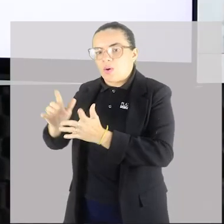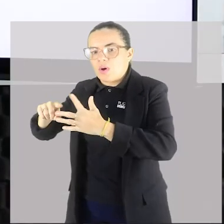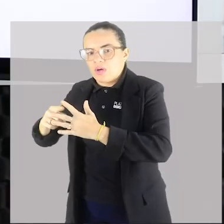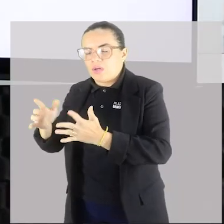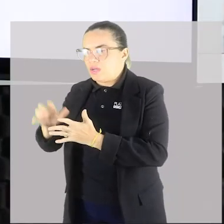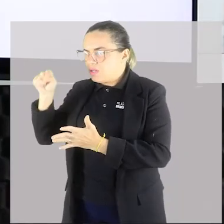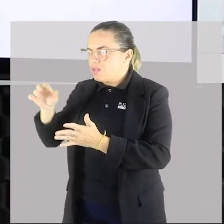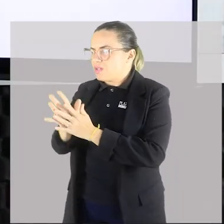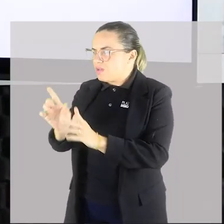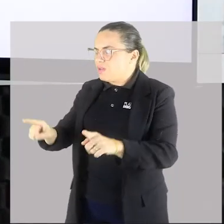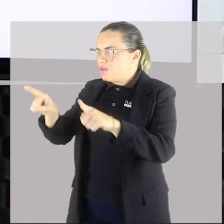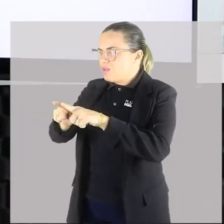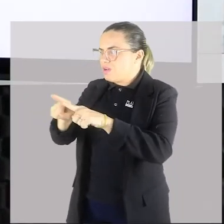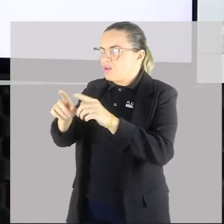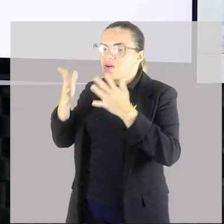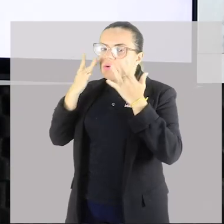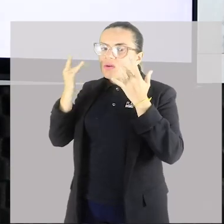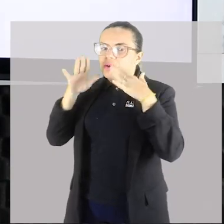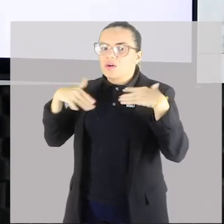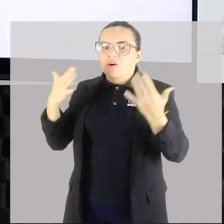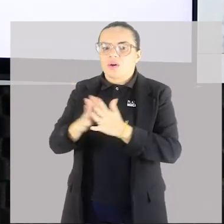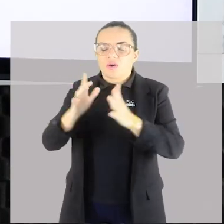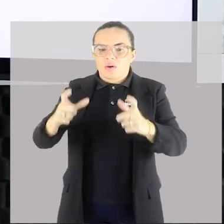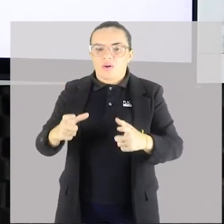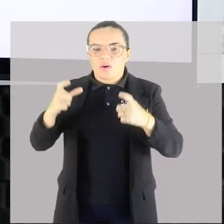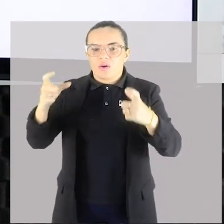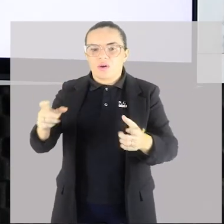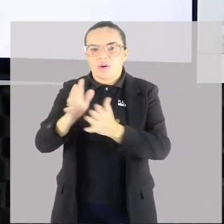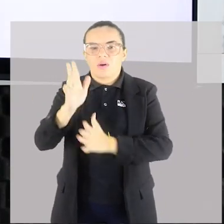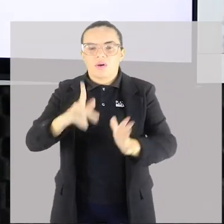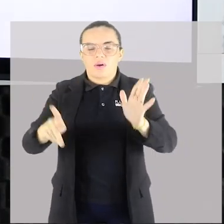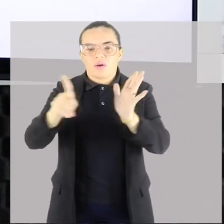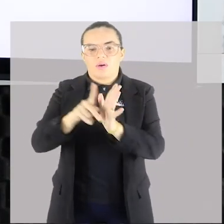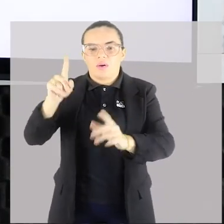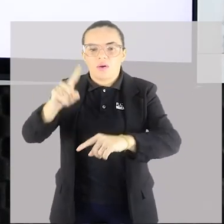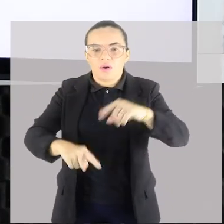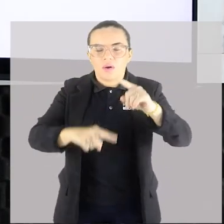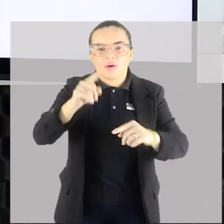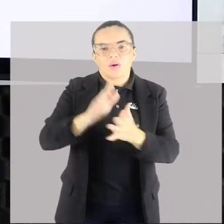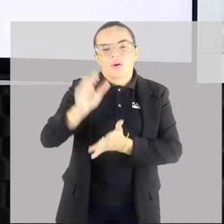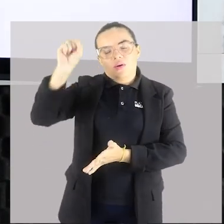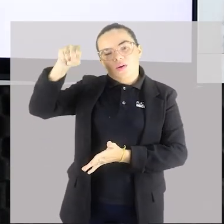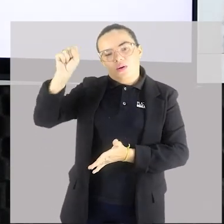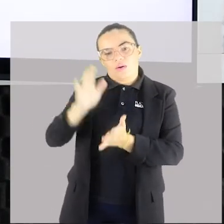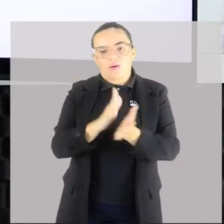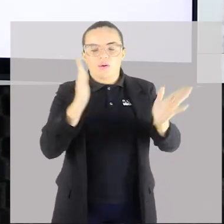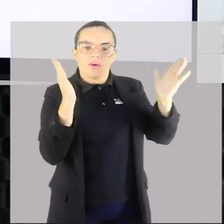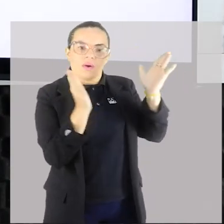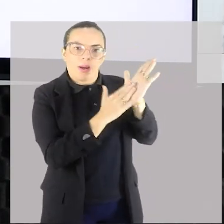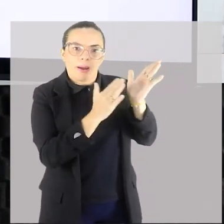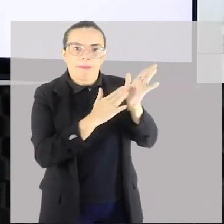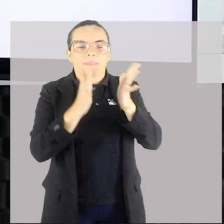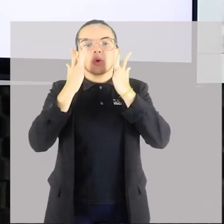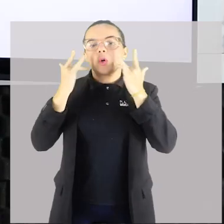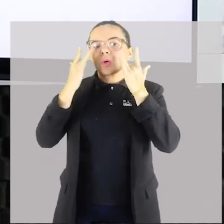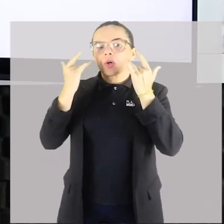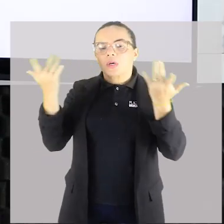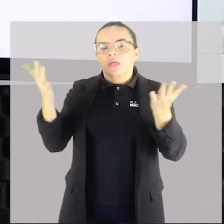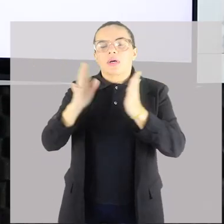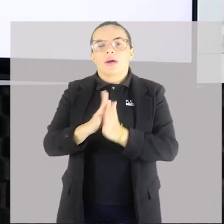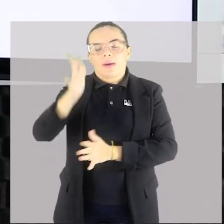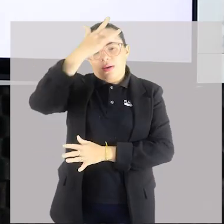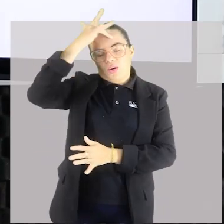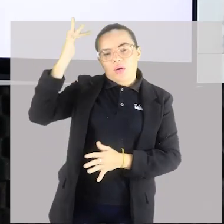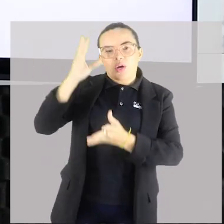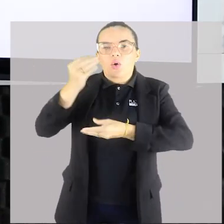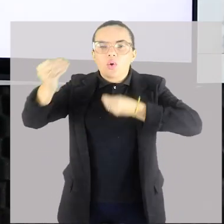você tivesse, não é o local que vai definir o que é arte ou não, nem o próprio objeto, mas sim a proposta do artista e como o público vai interagir